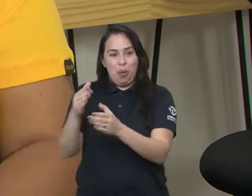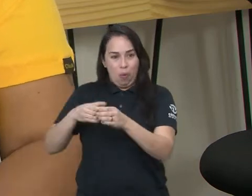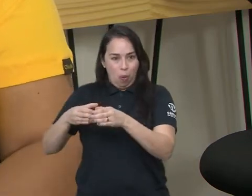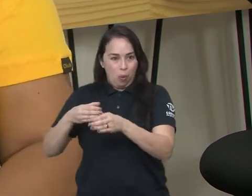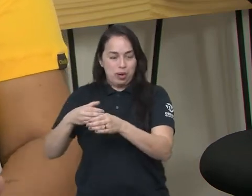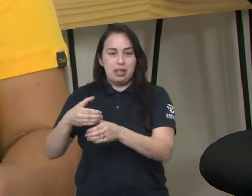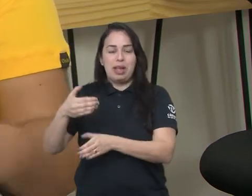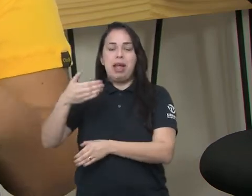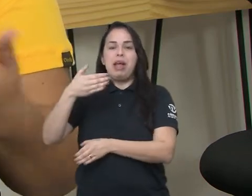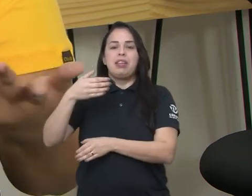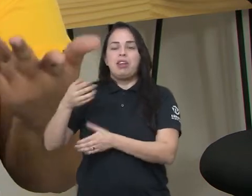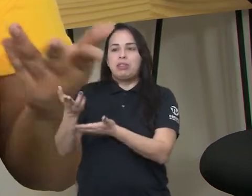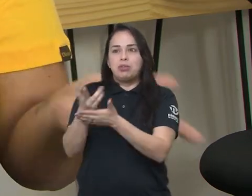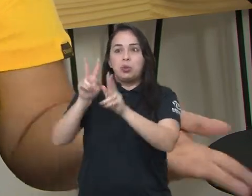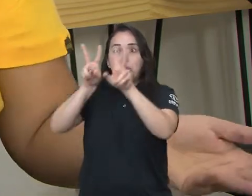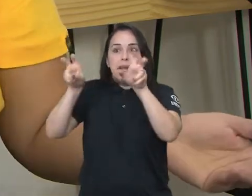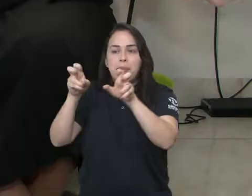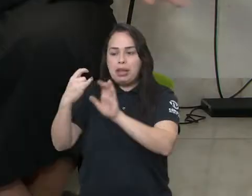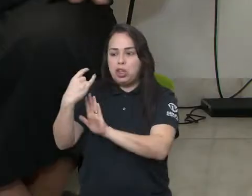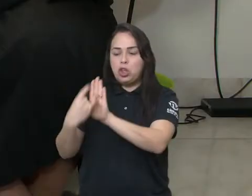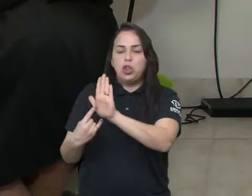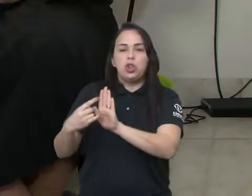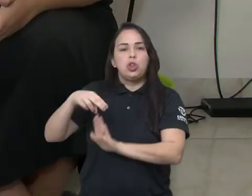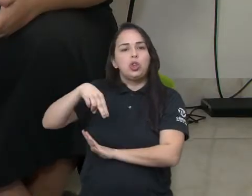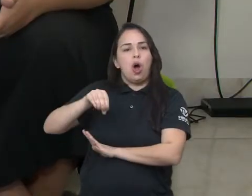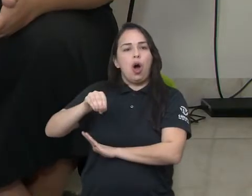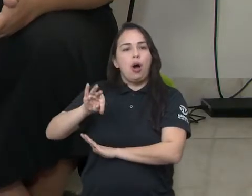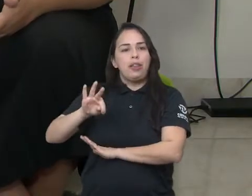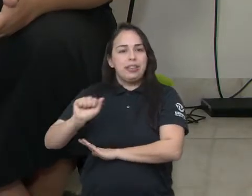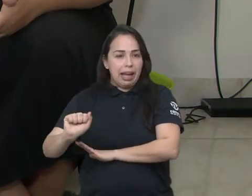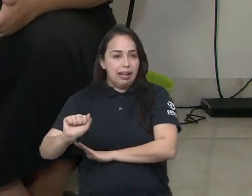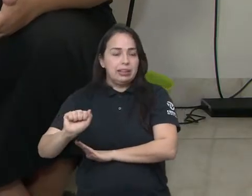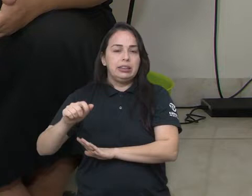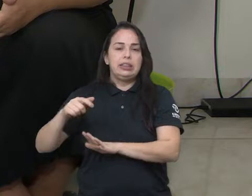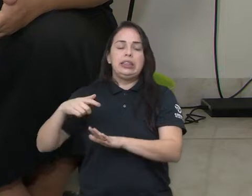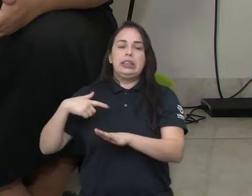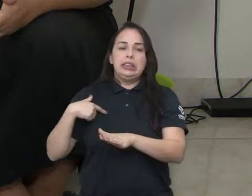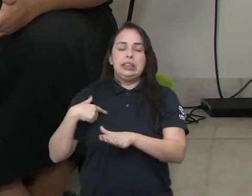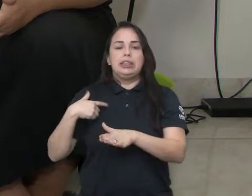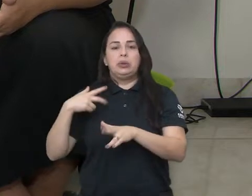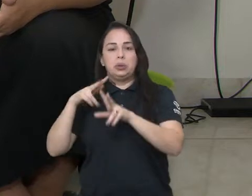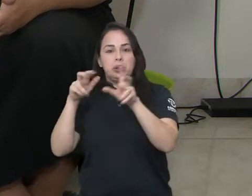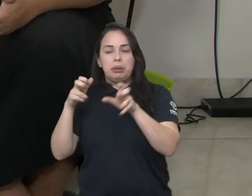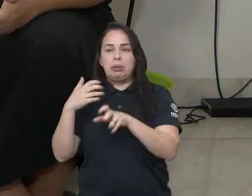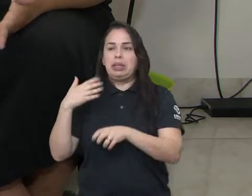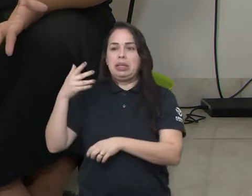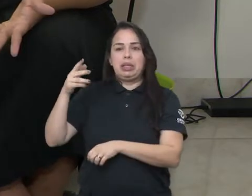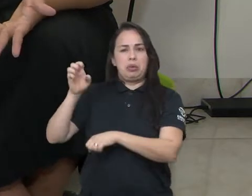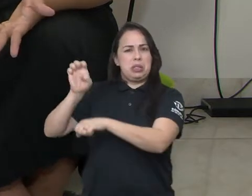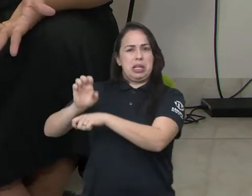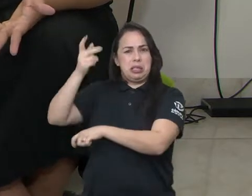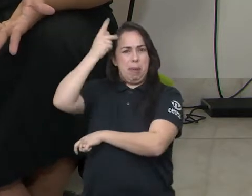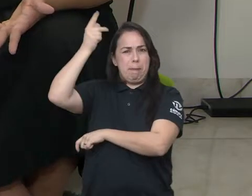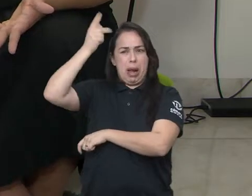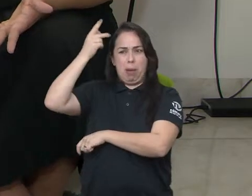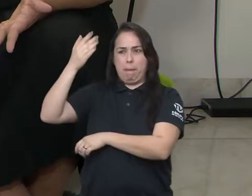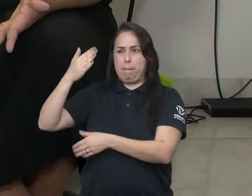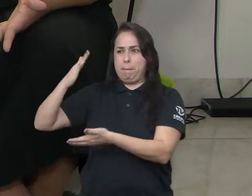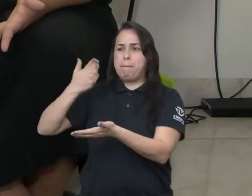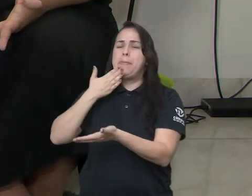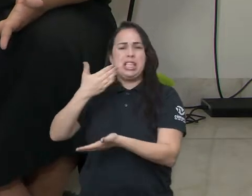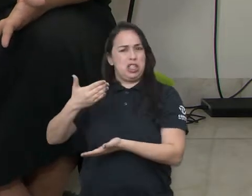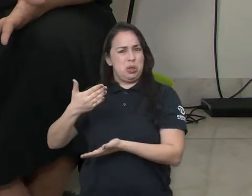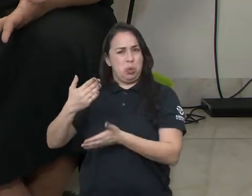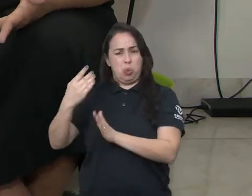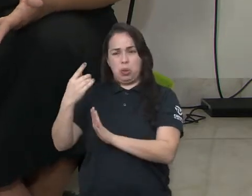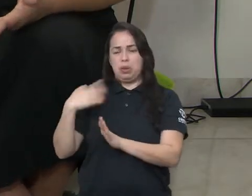nota fiscal, você pedia nota fiscal. Nossa, e que maturidade de fazer algo assim definido com 10 anos. Imagina o Estado de São Paulo propor isso pras crianças fazer, né?